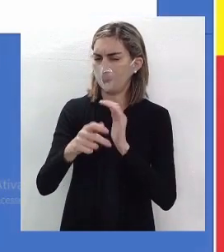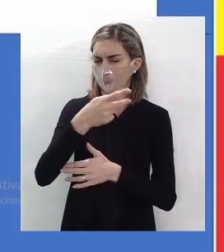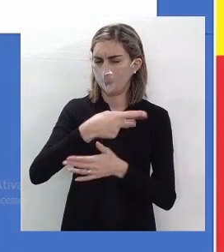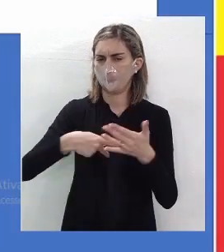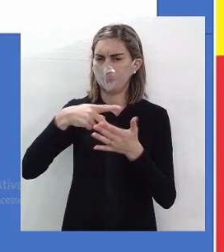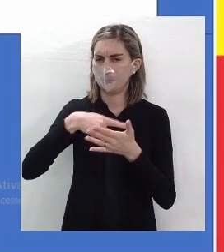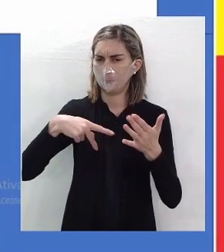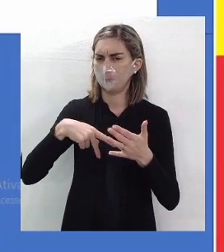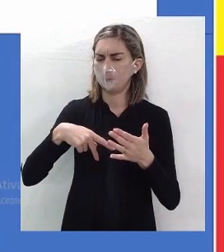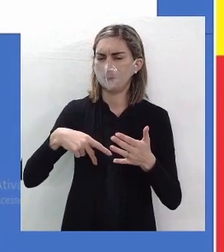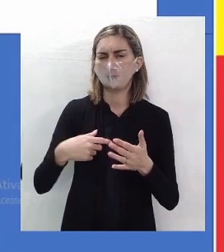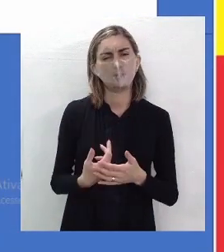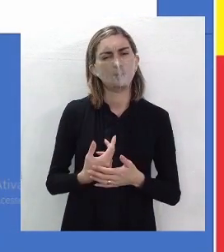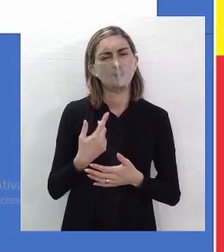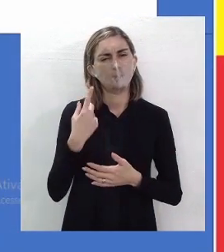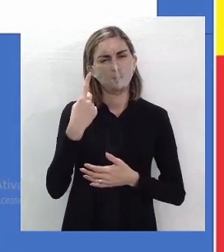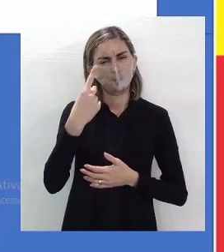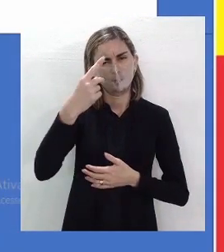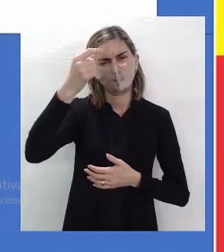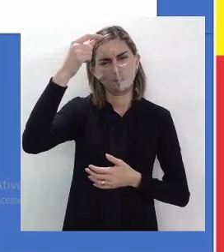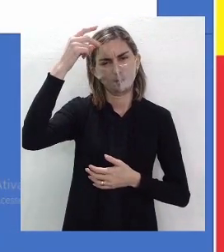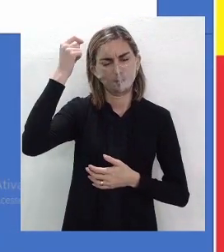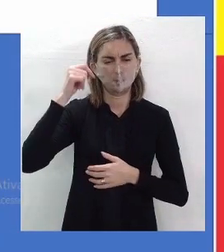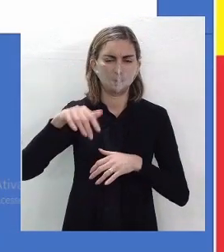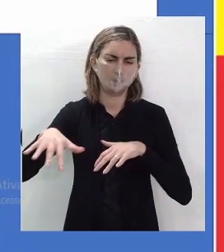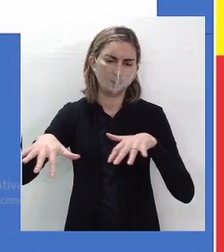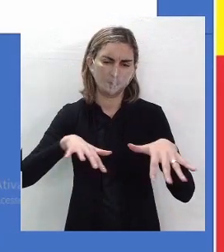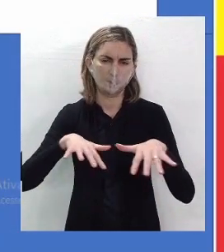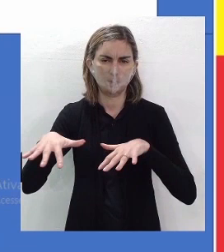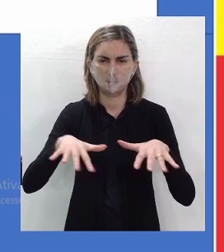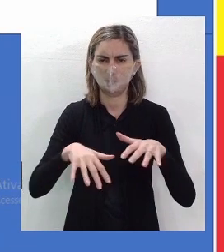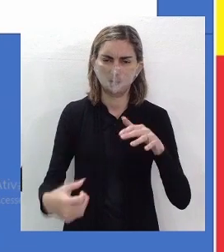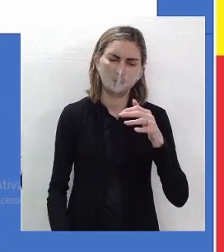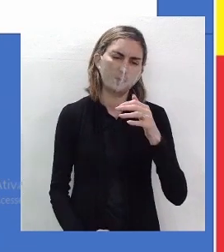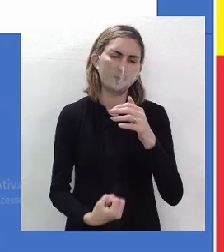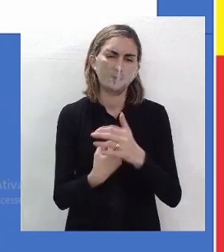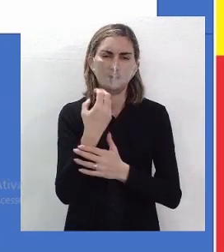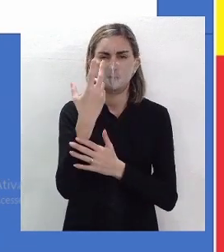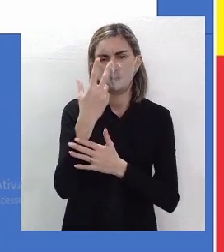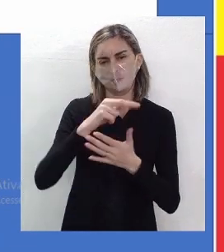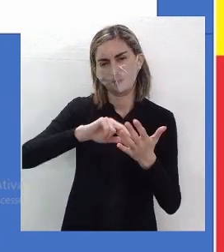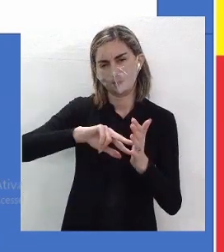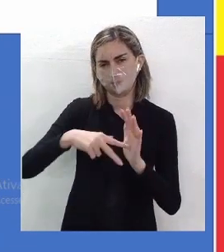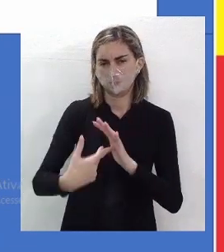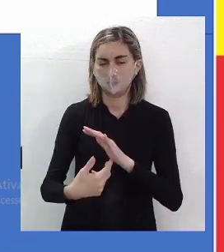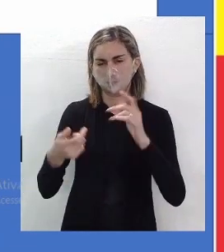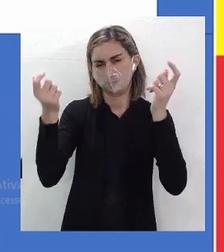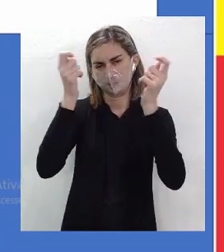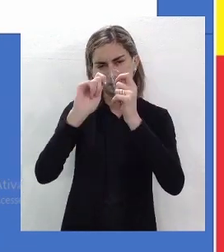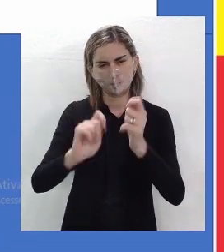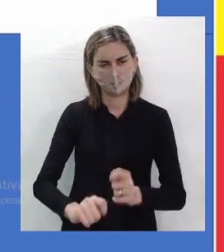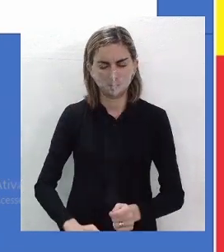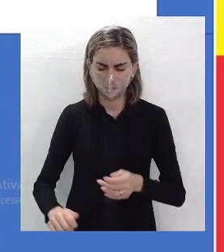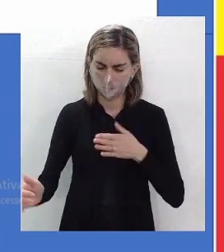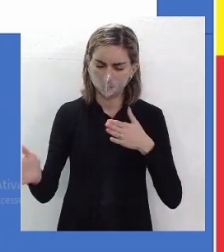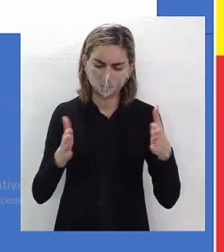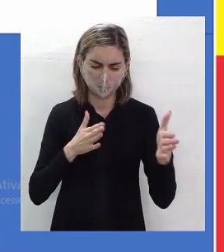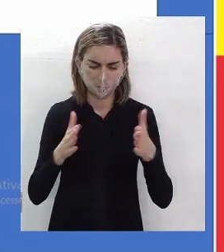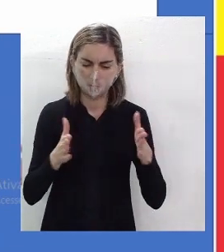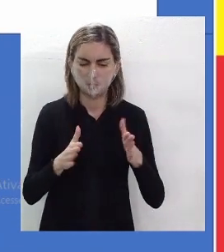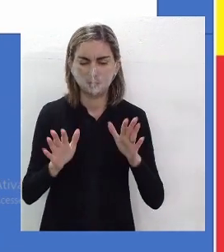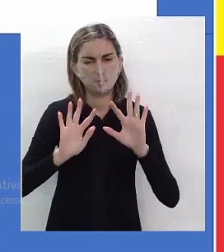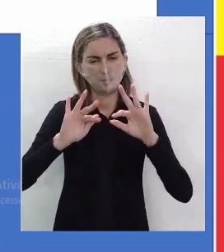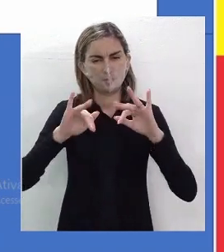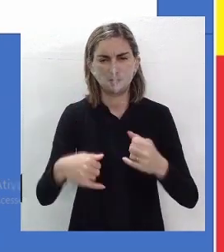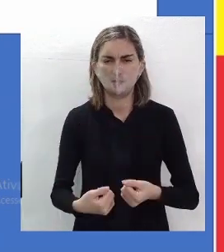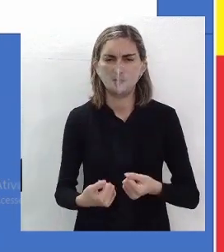poeta dadaísta, ou seja, de um movimento, não é, que surgiu para ressignificar a arte durante ali